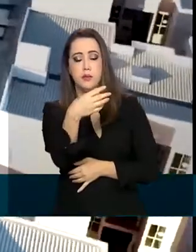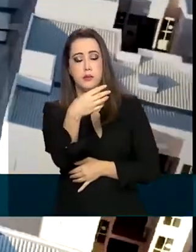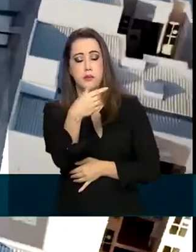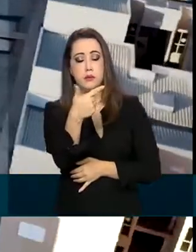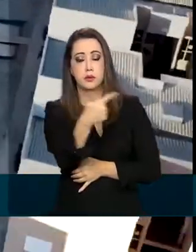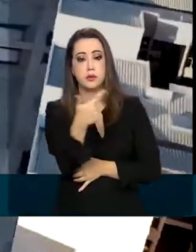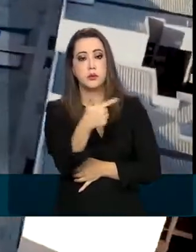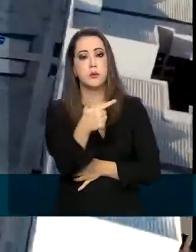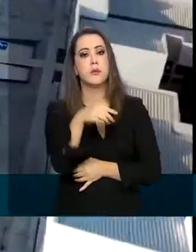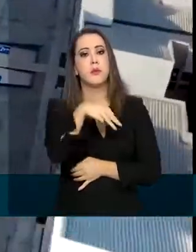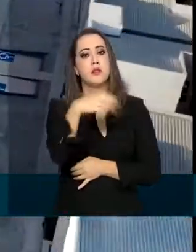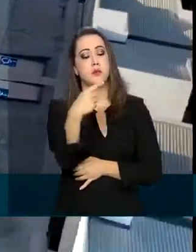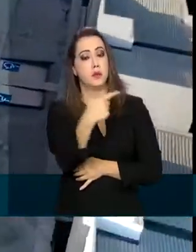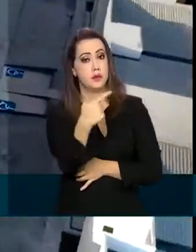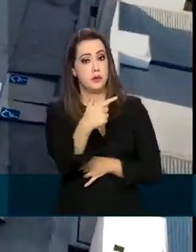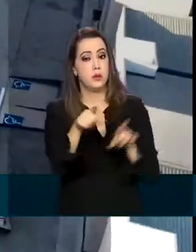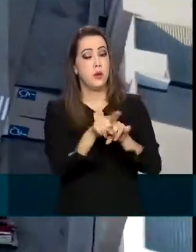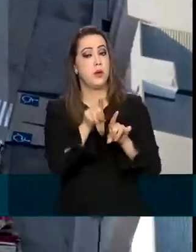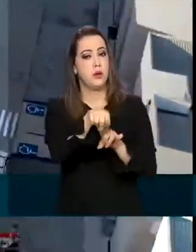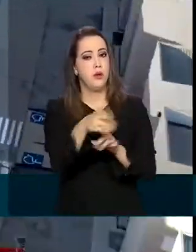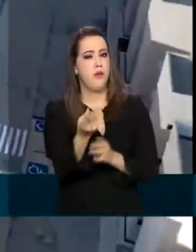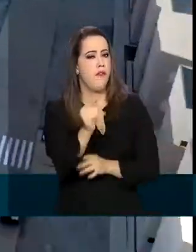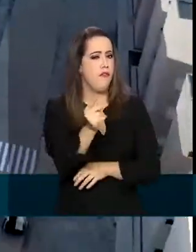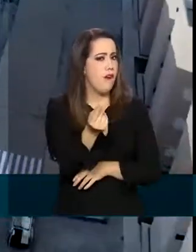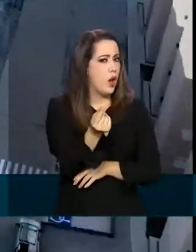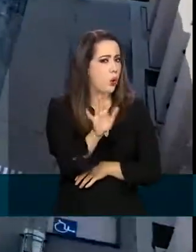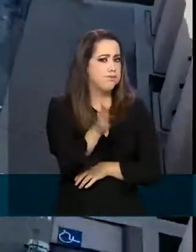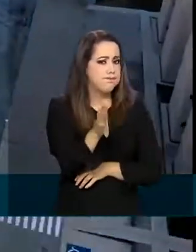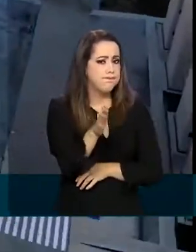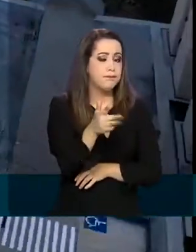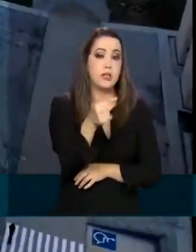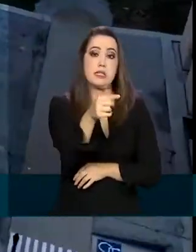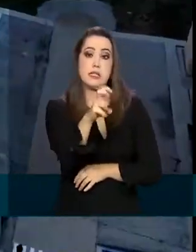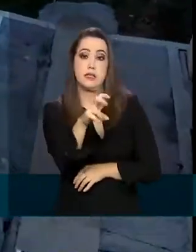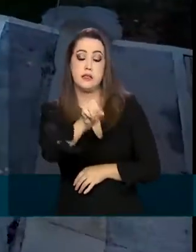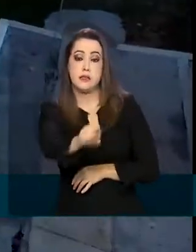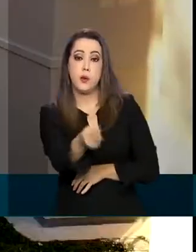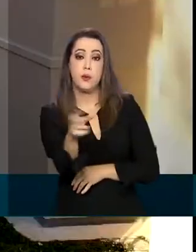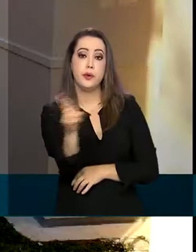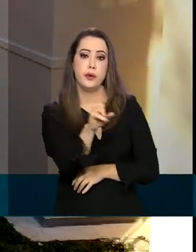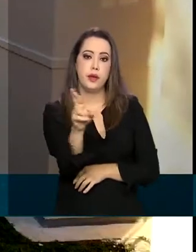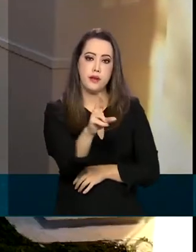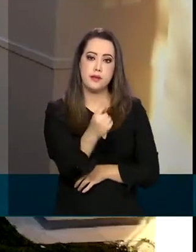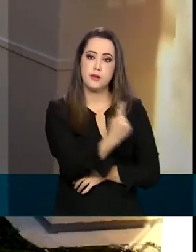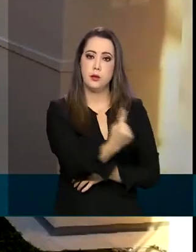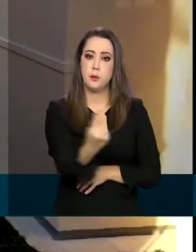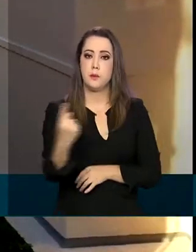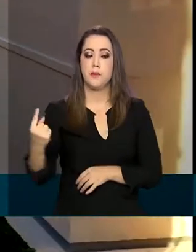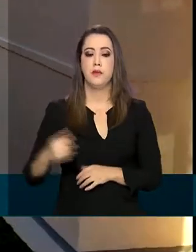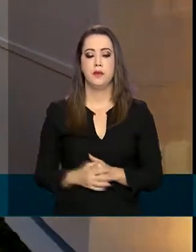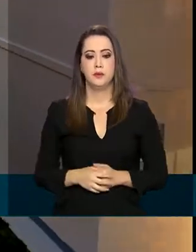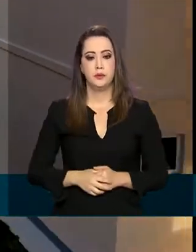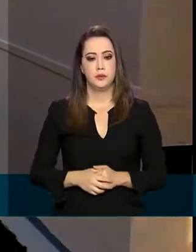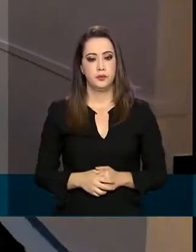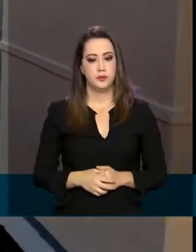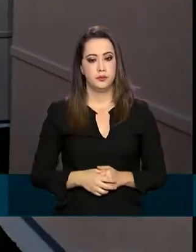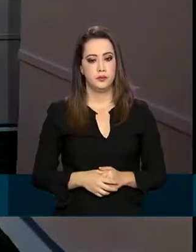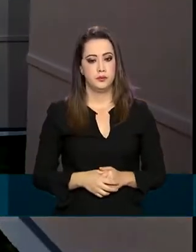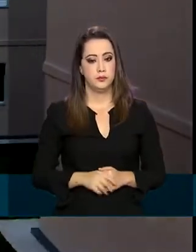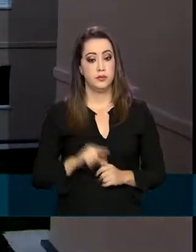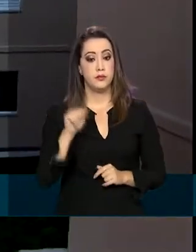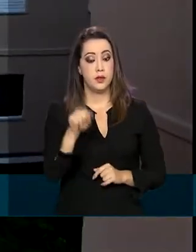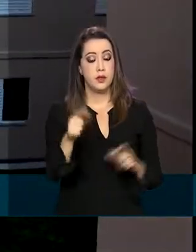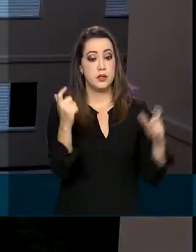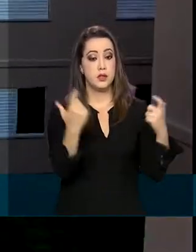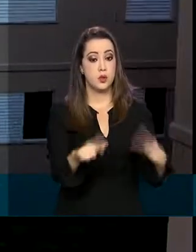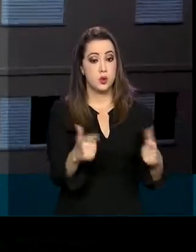um. A moradia é avaliada em R$ 75 mil reais. E esses